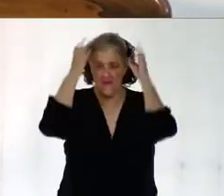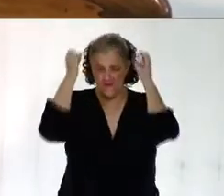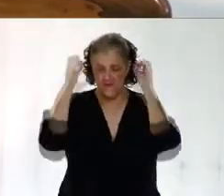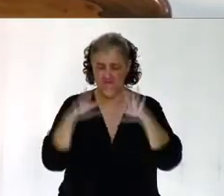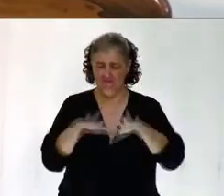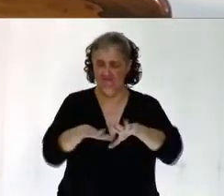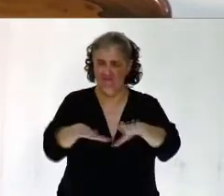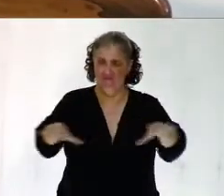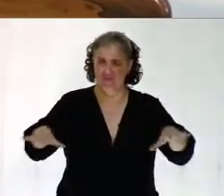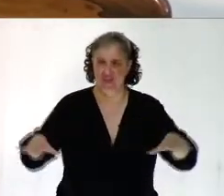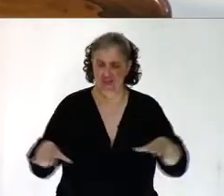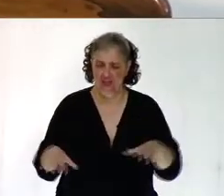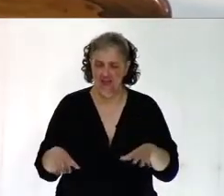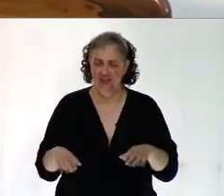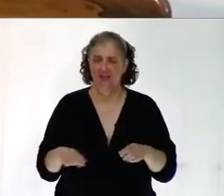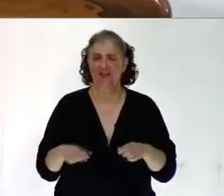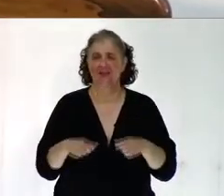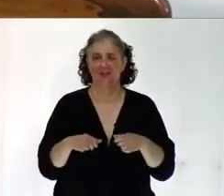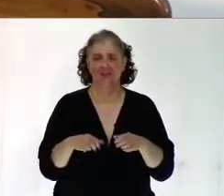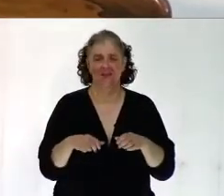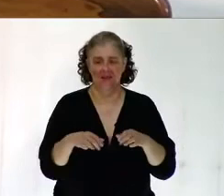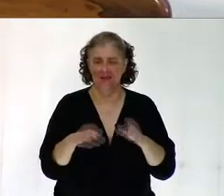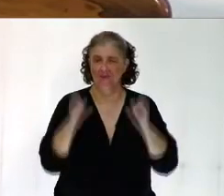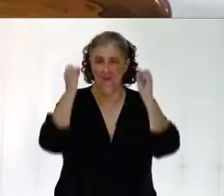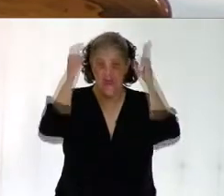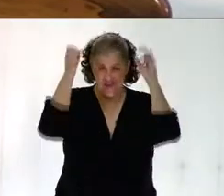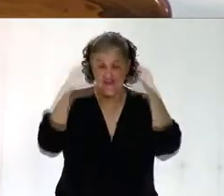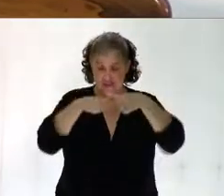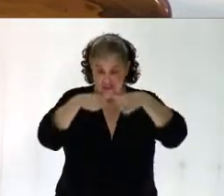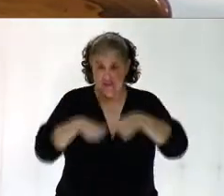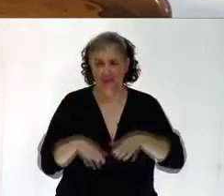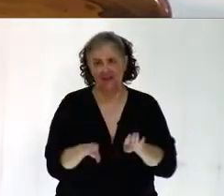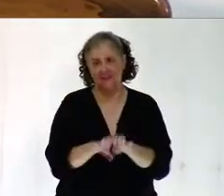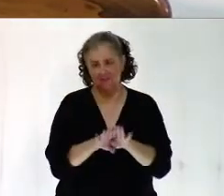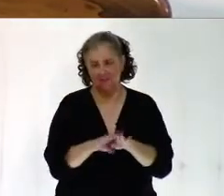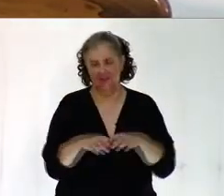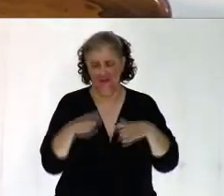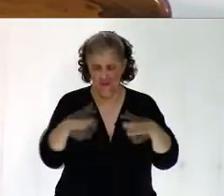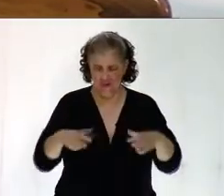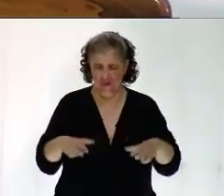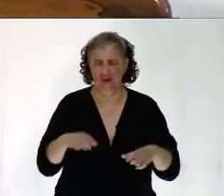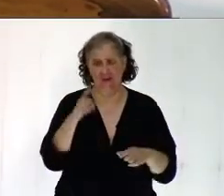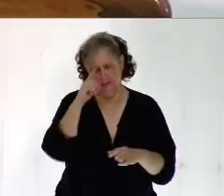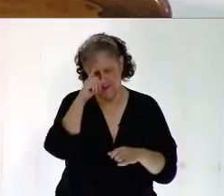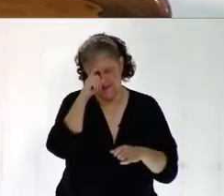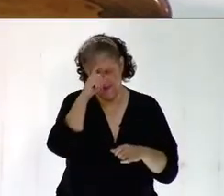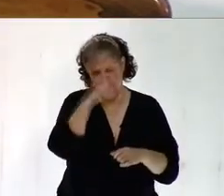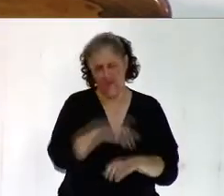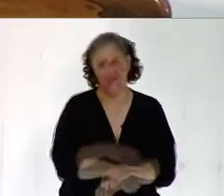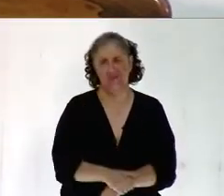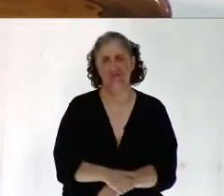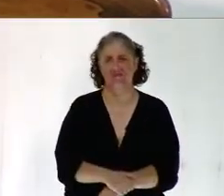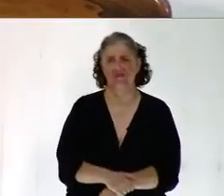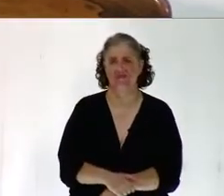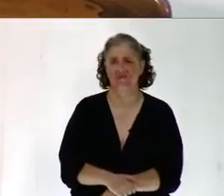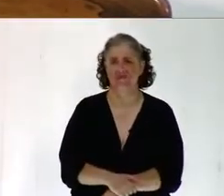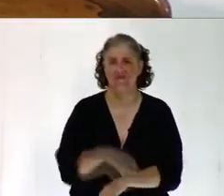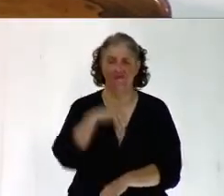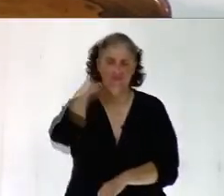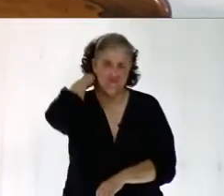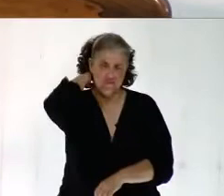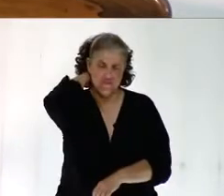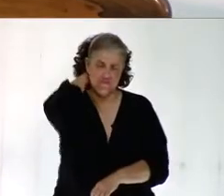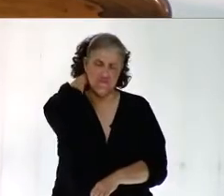contado um tempo em que ele fica assim também é contado que elias numa